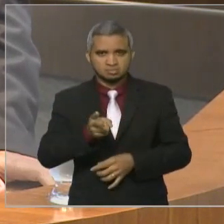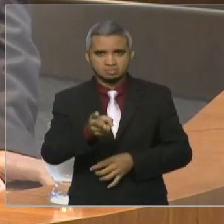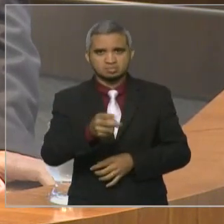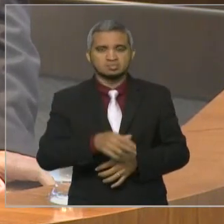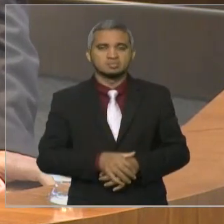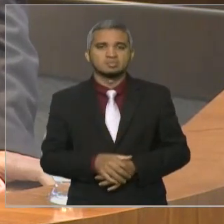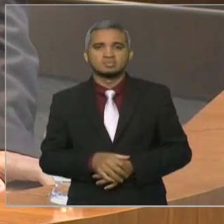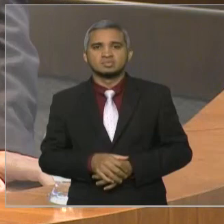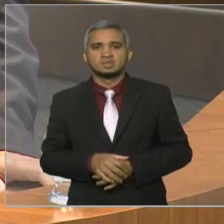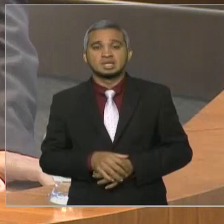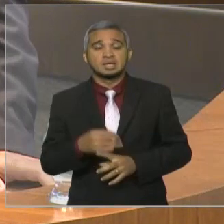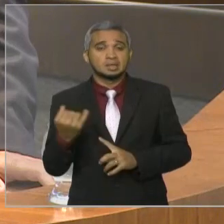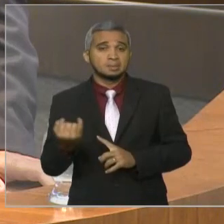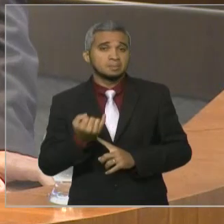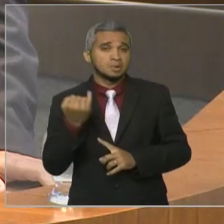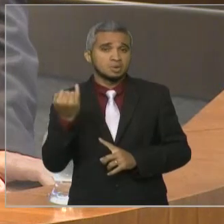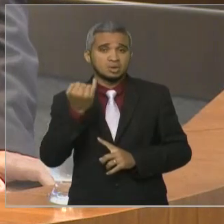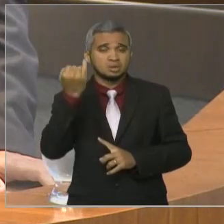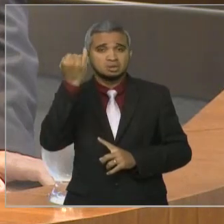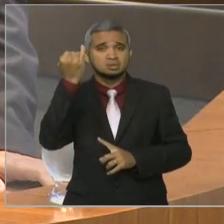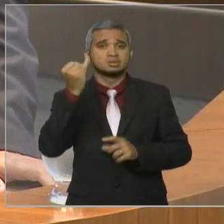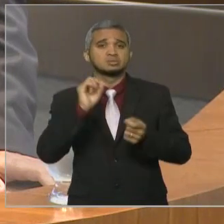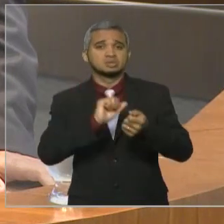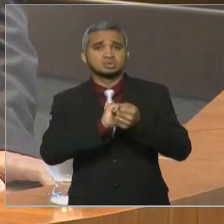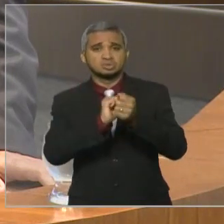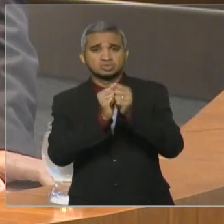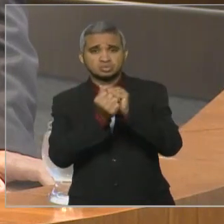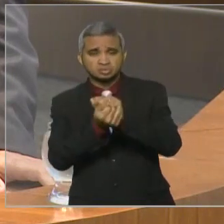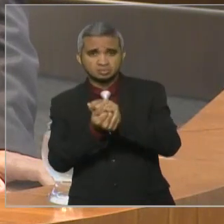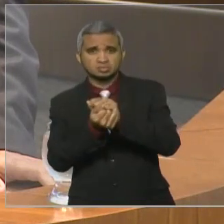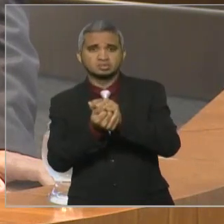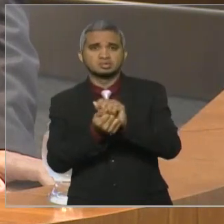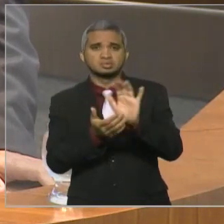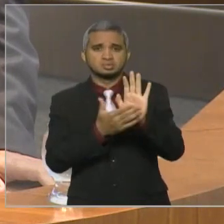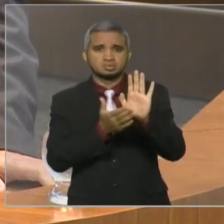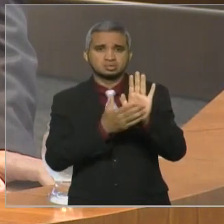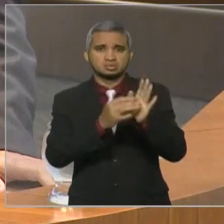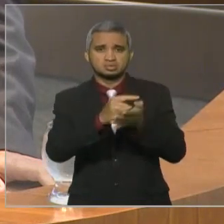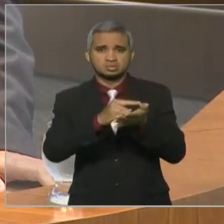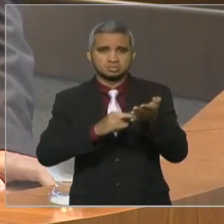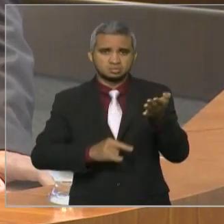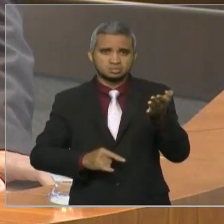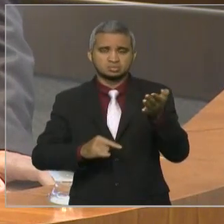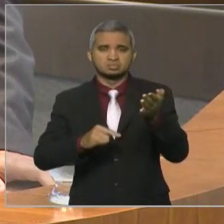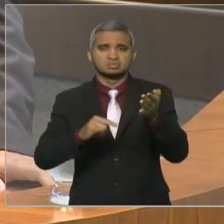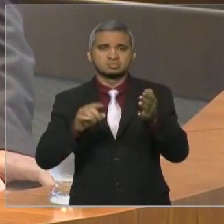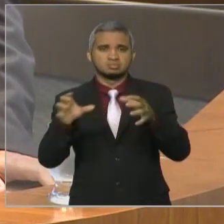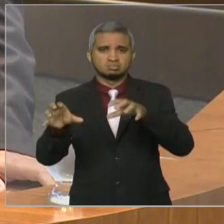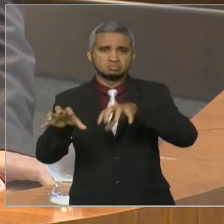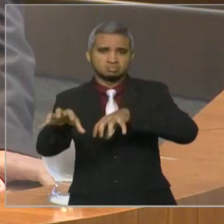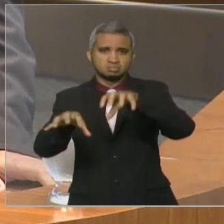essencial para a estrutura de hospitais que existe hoje no Estado. Então,